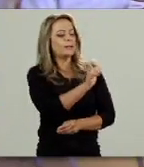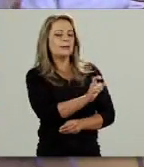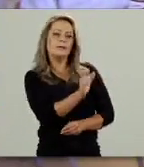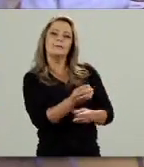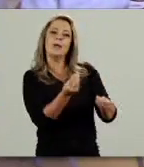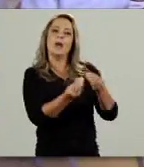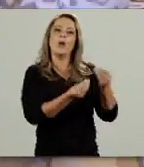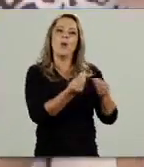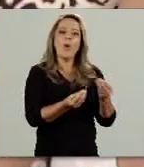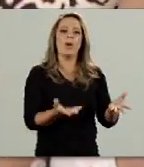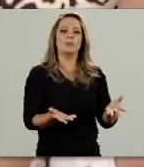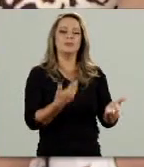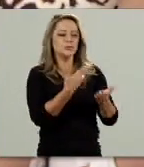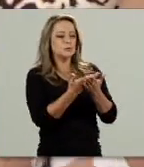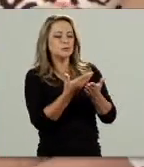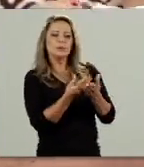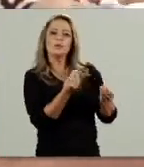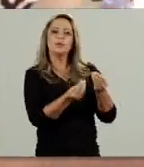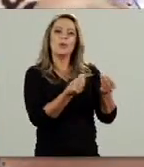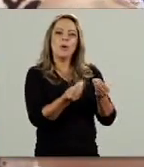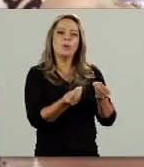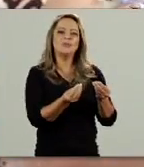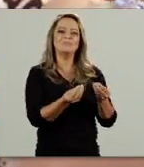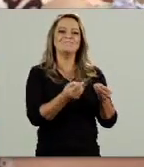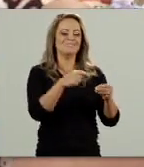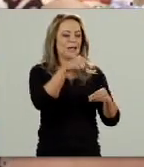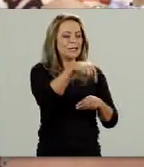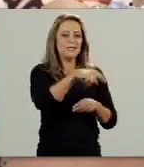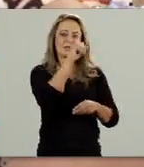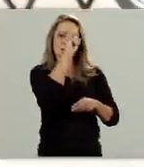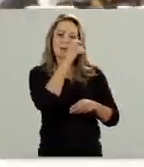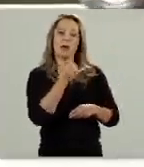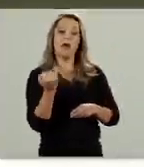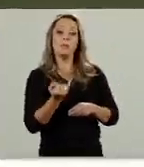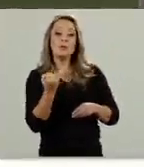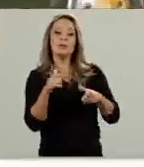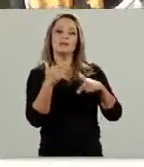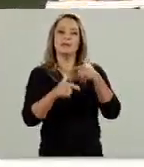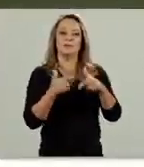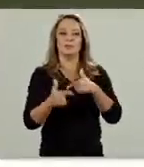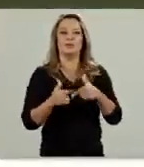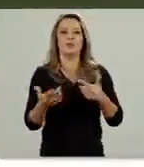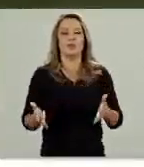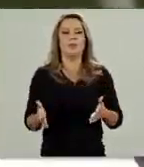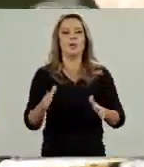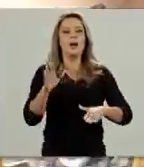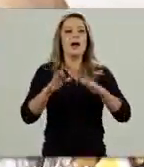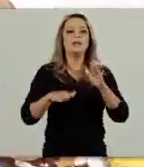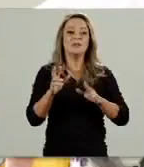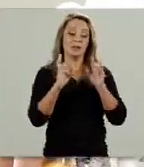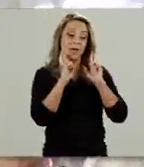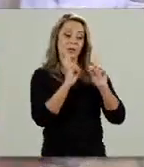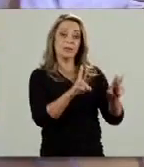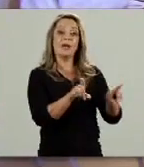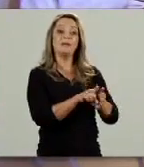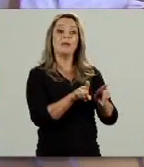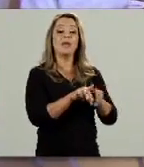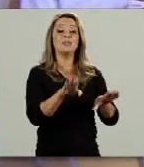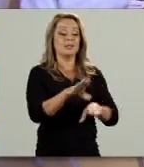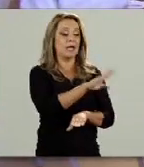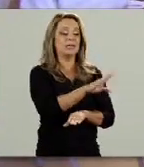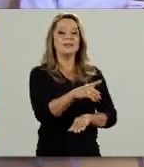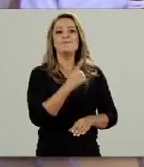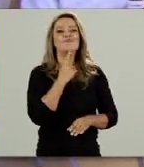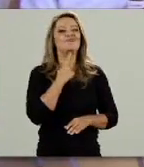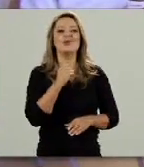quadro dos pacientes, né? Sobre como é que eles estão, a importância desse trabalho. Às vezes respeitar também esse